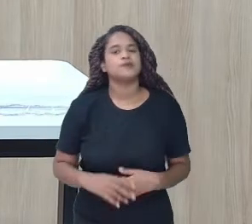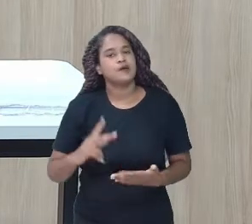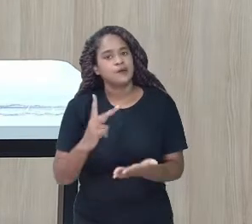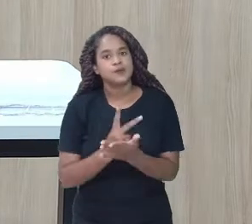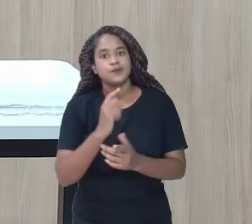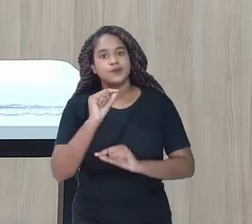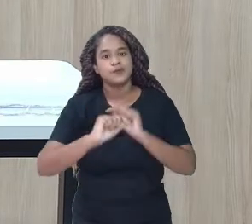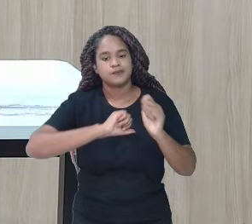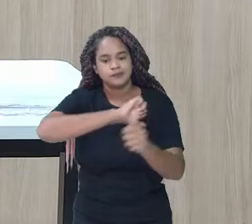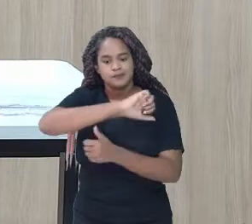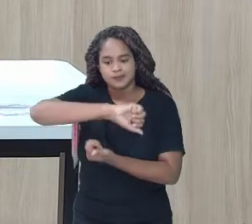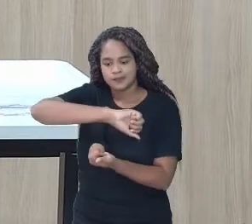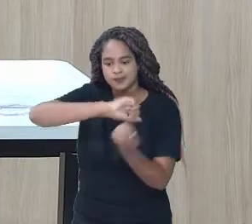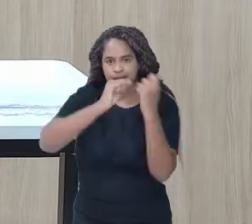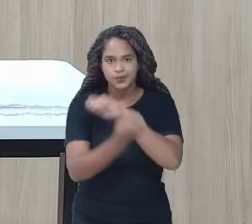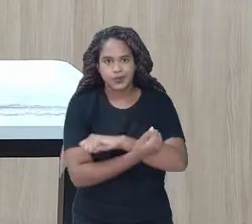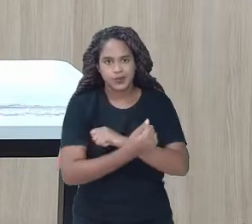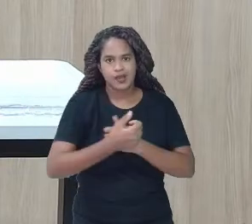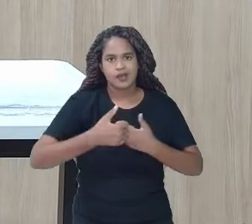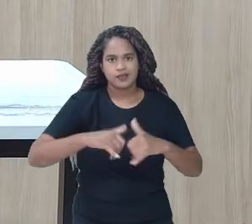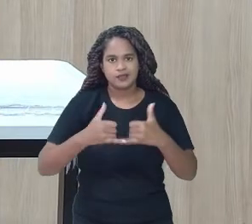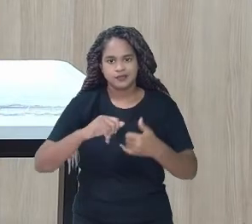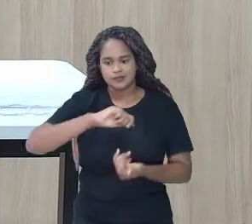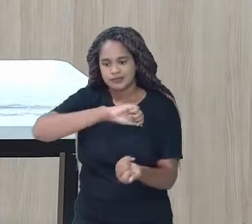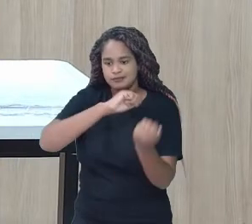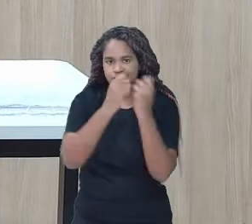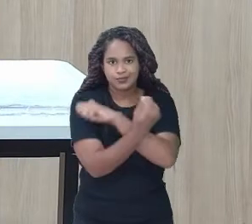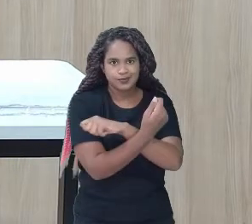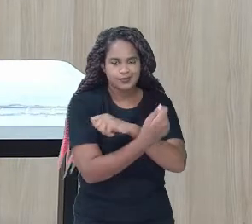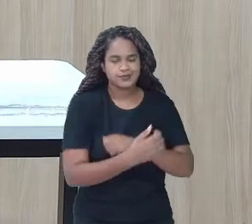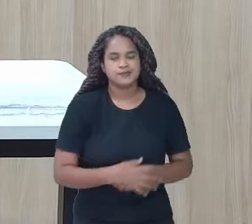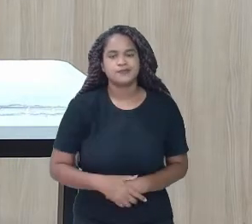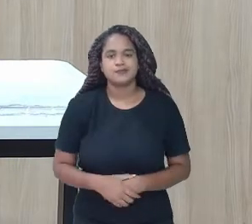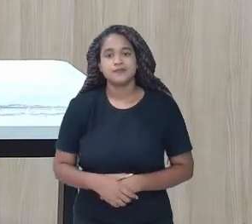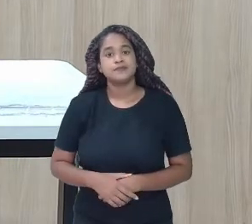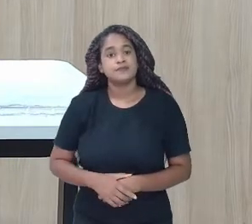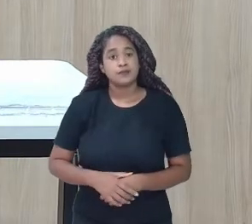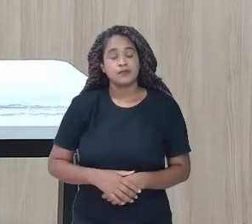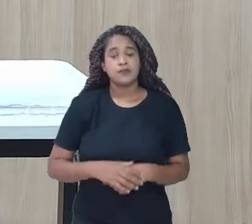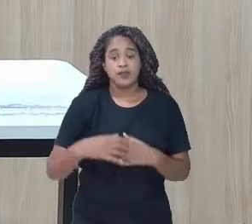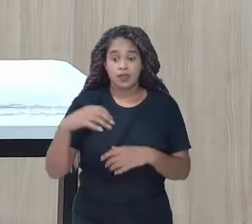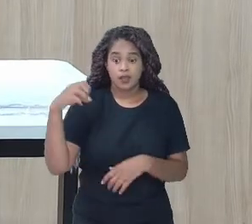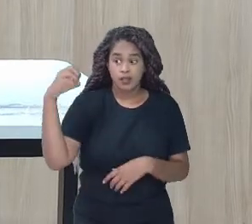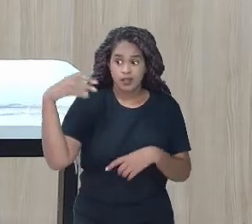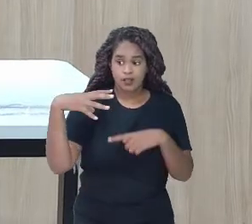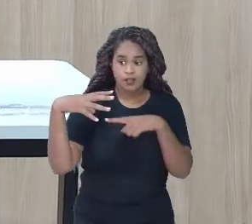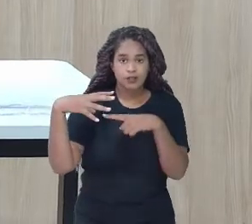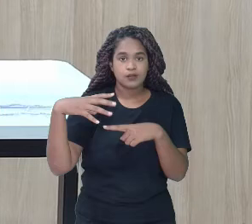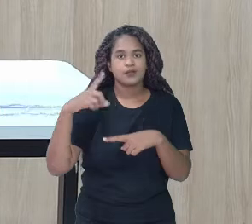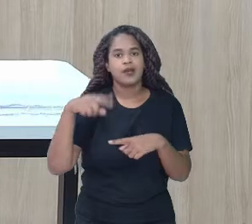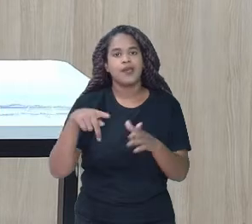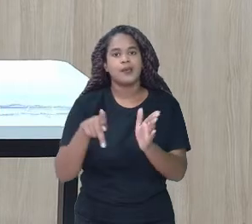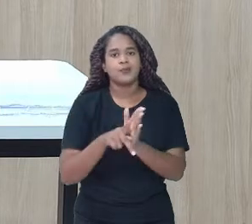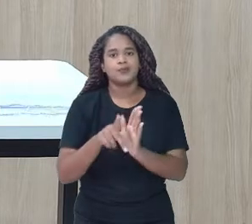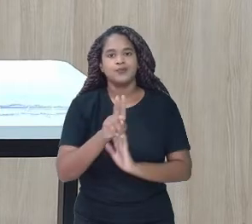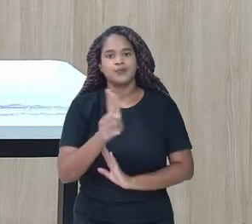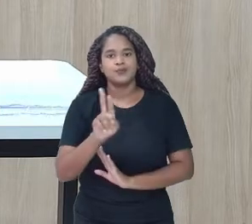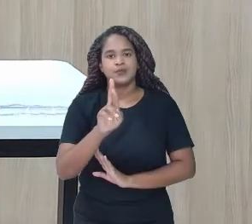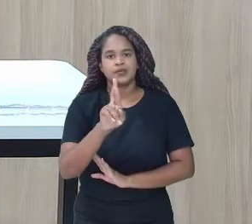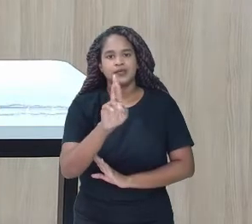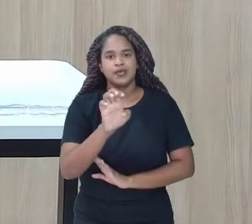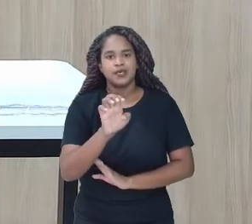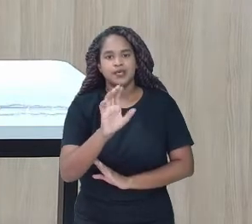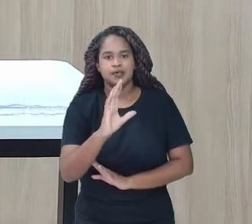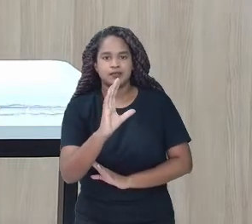uma transformação de energia. Então, isso aí, a lâmpada é considerada um